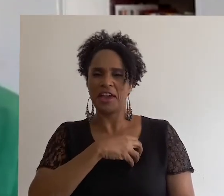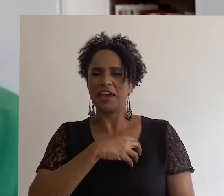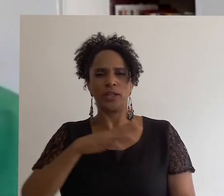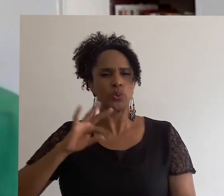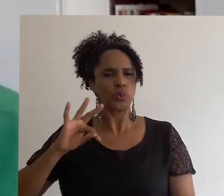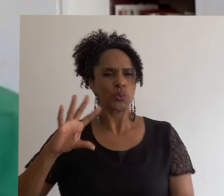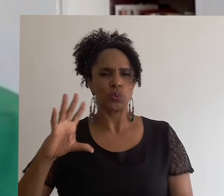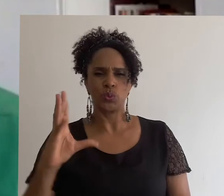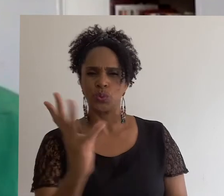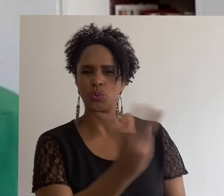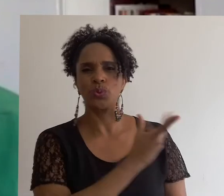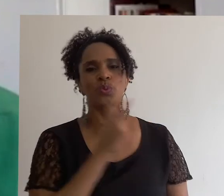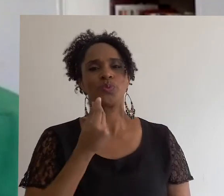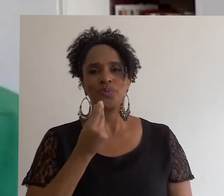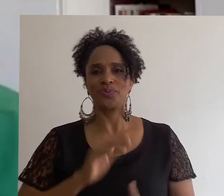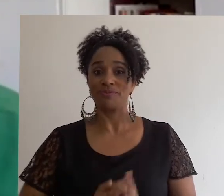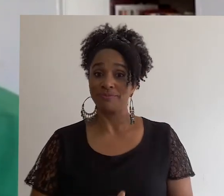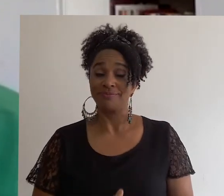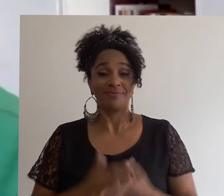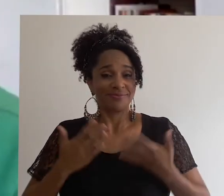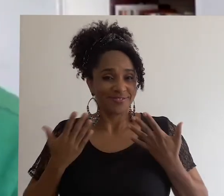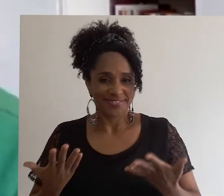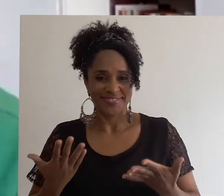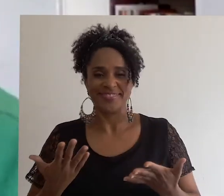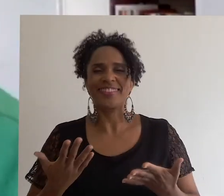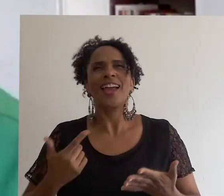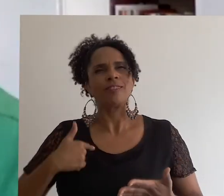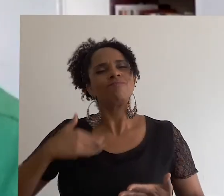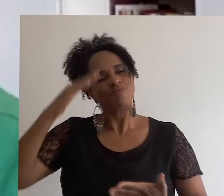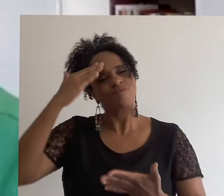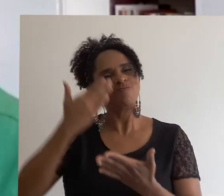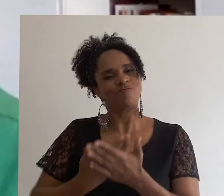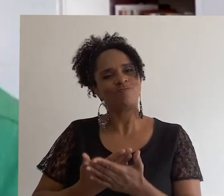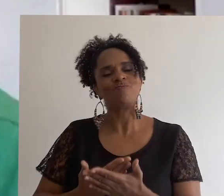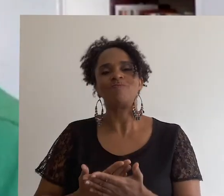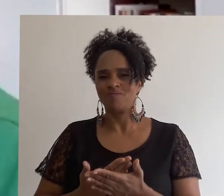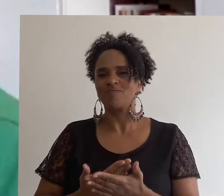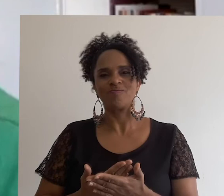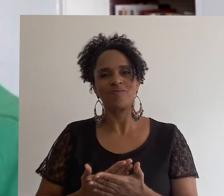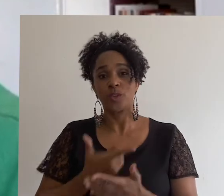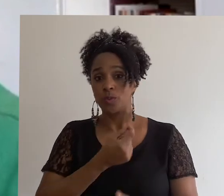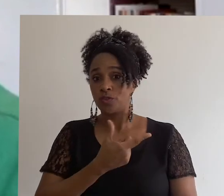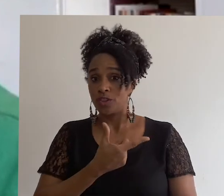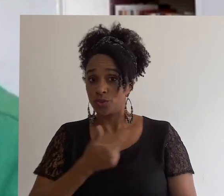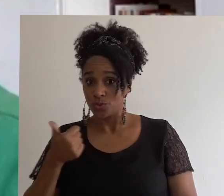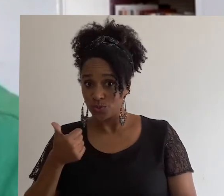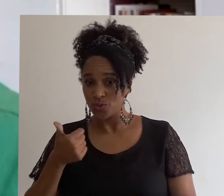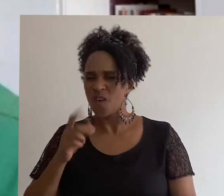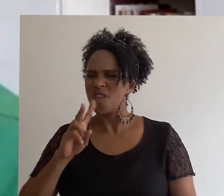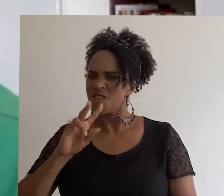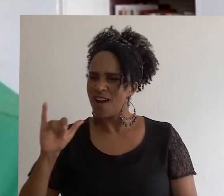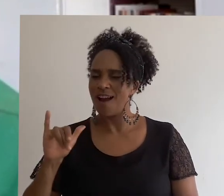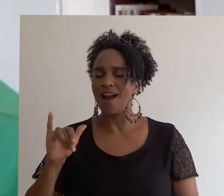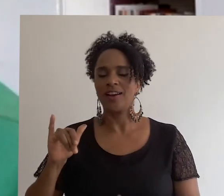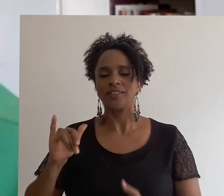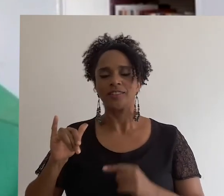de identidades da Bahia. Então, eu acredito que 2021 é um ano de nós, com todas